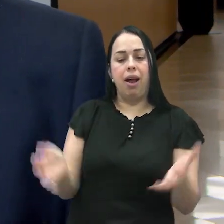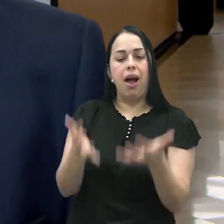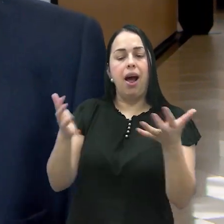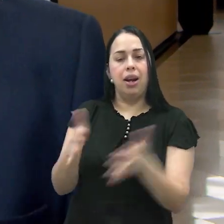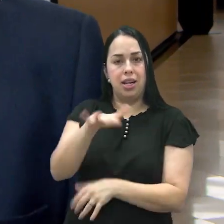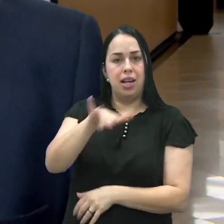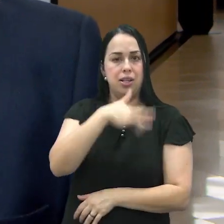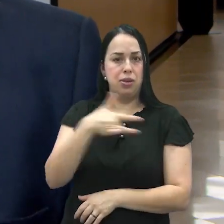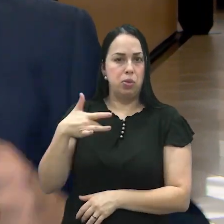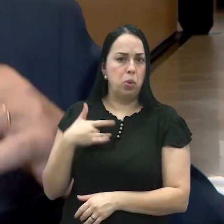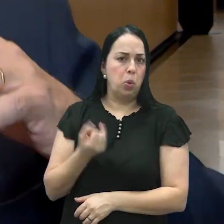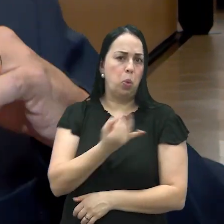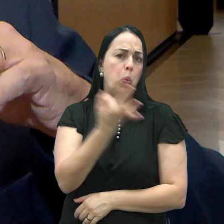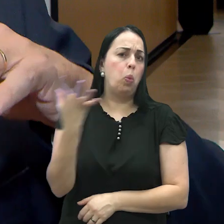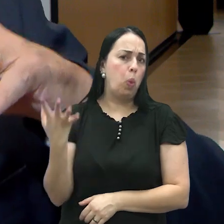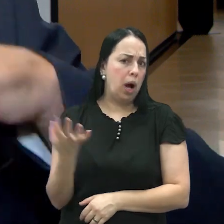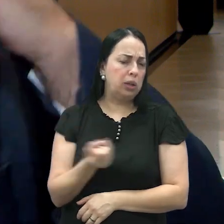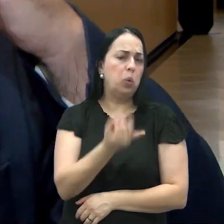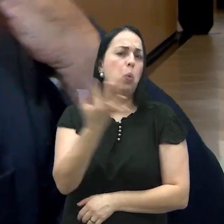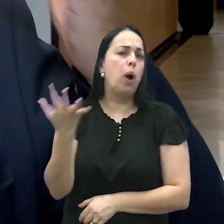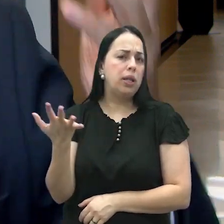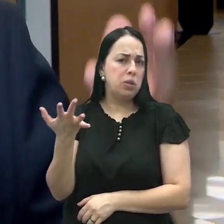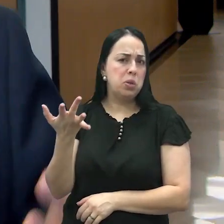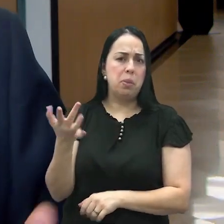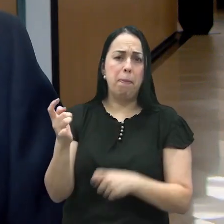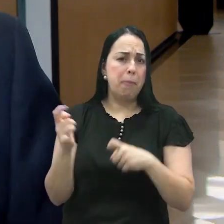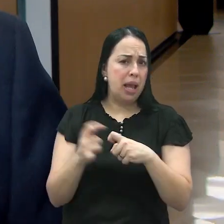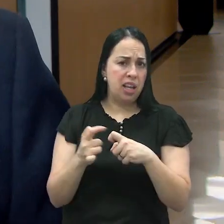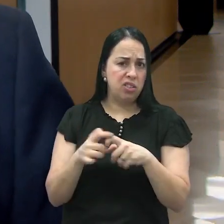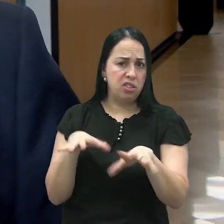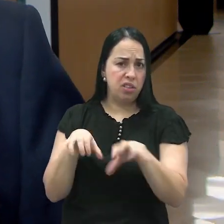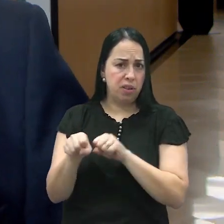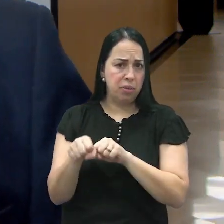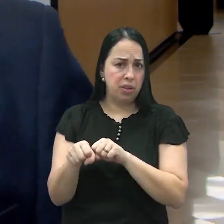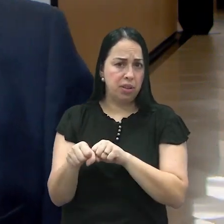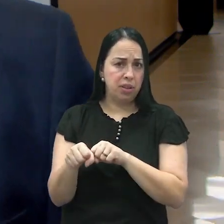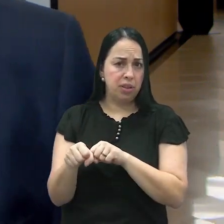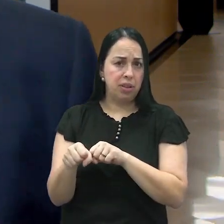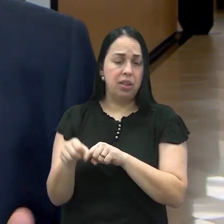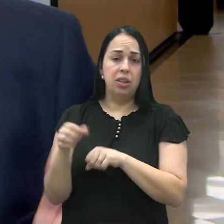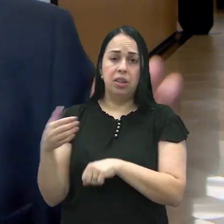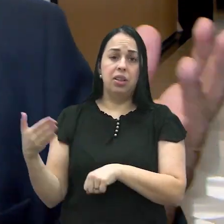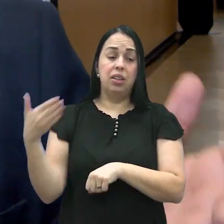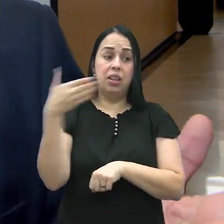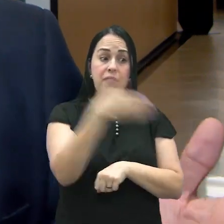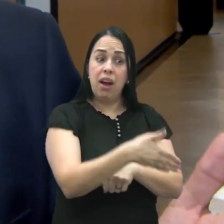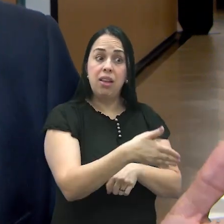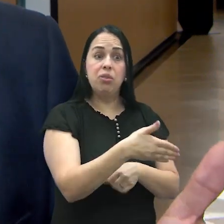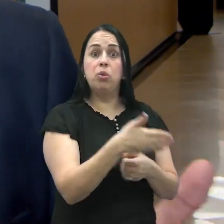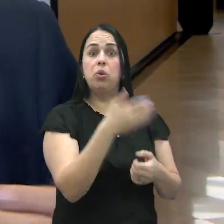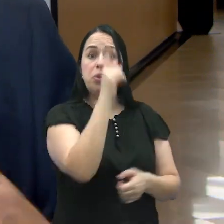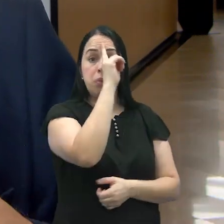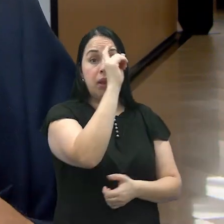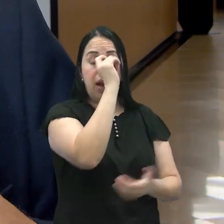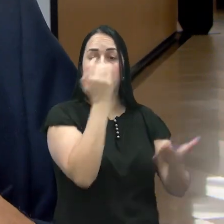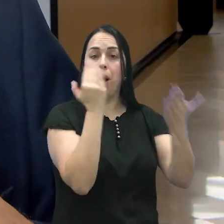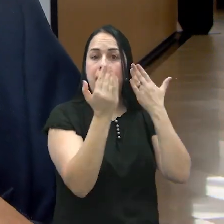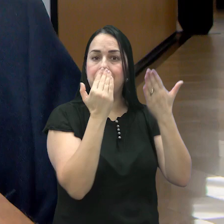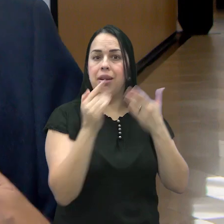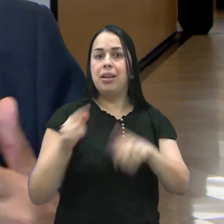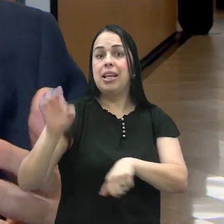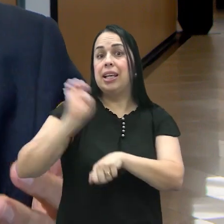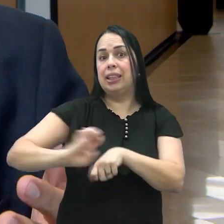saúde. Nós temos aí dezenas e dezenas de médicos se formando e fazendo residência médica em